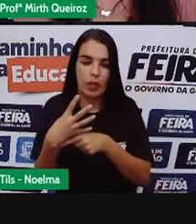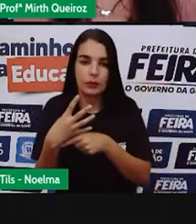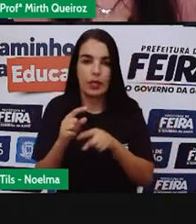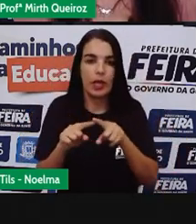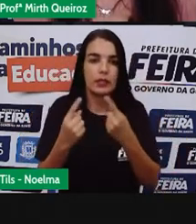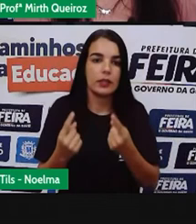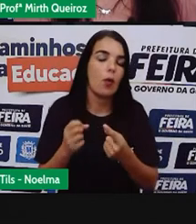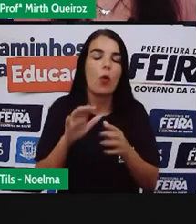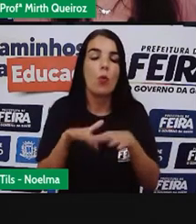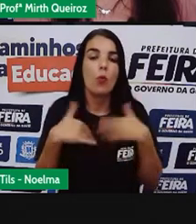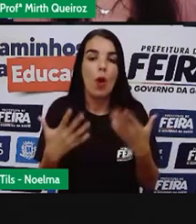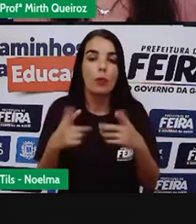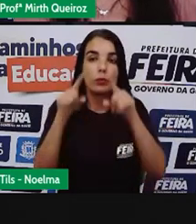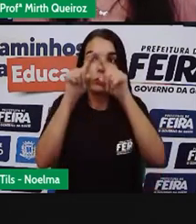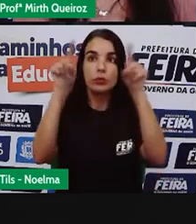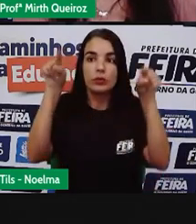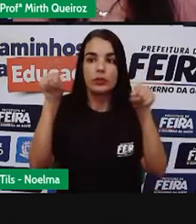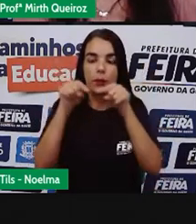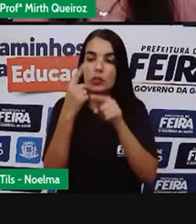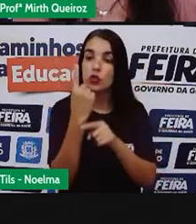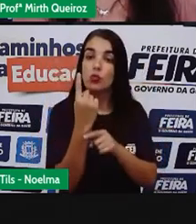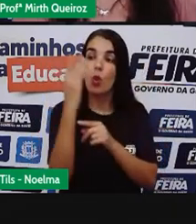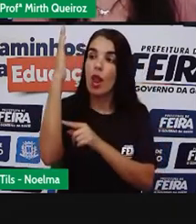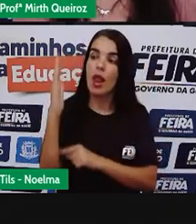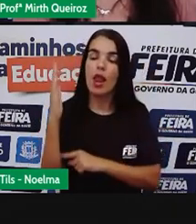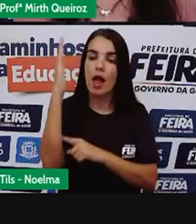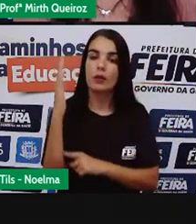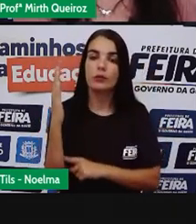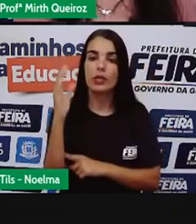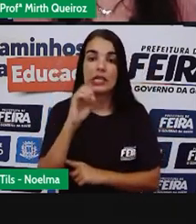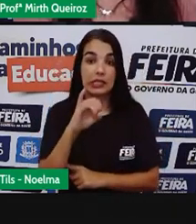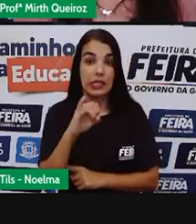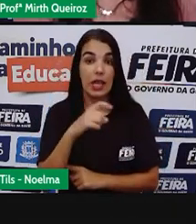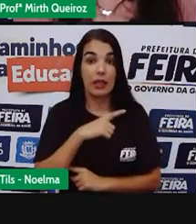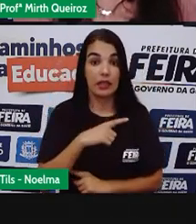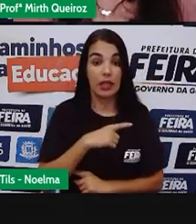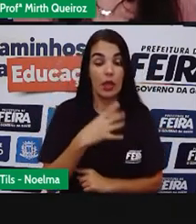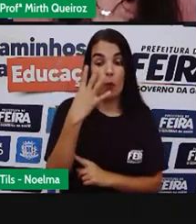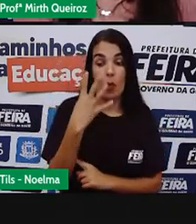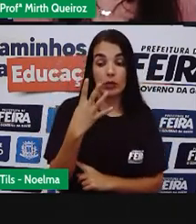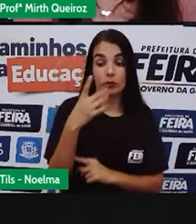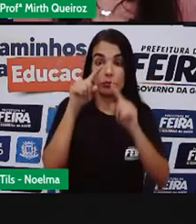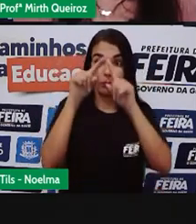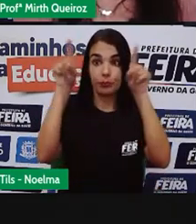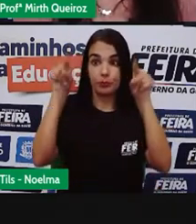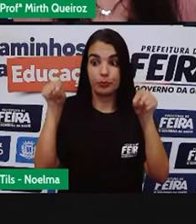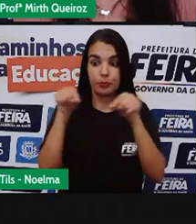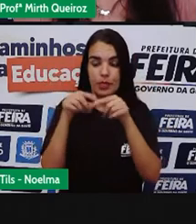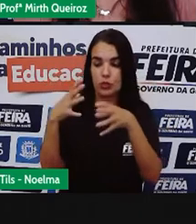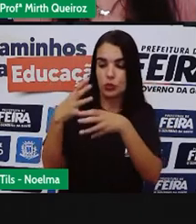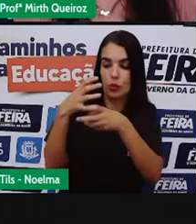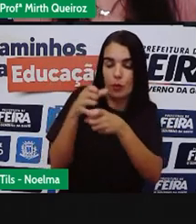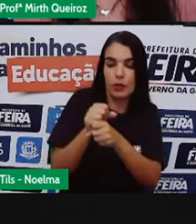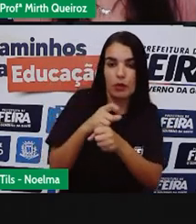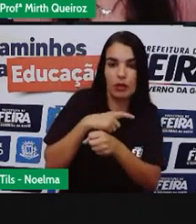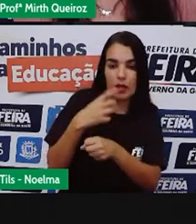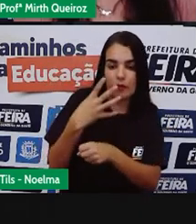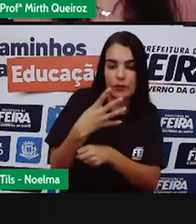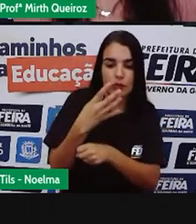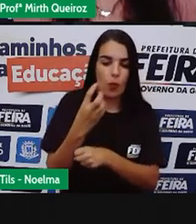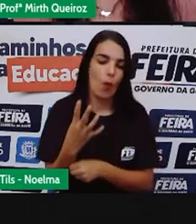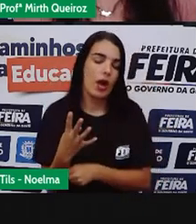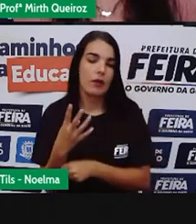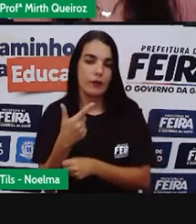lados. Qual a medida de um de seus lados? Se um quadrado tem quatro lados, e somando todos eles